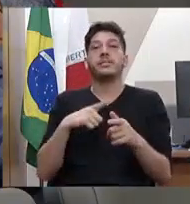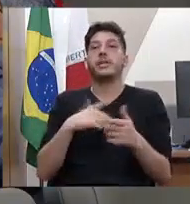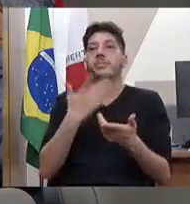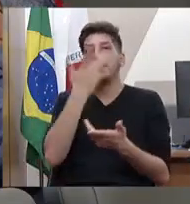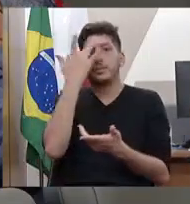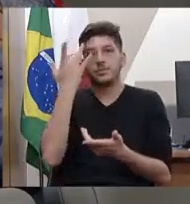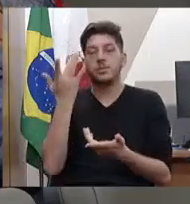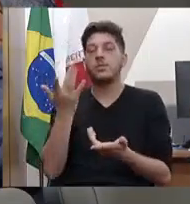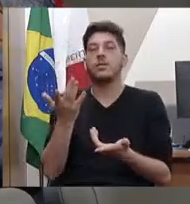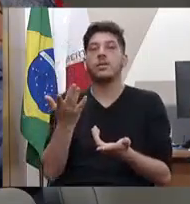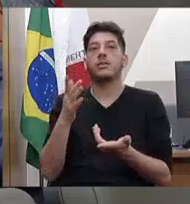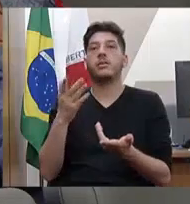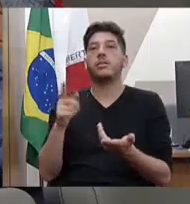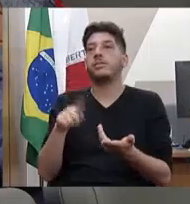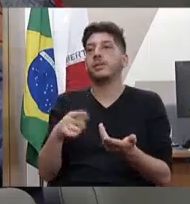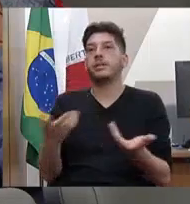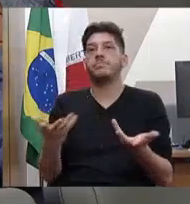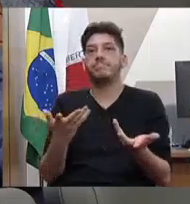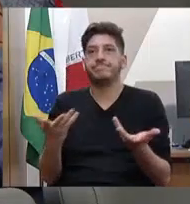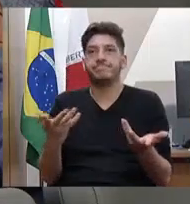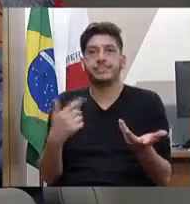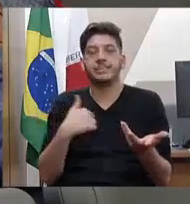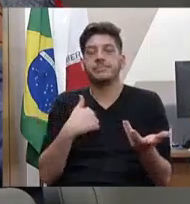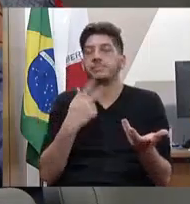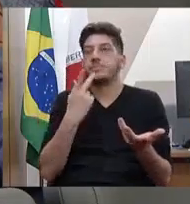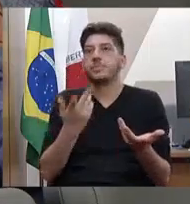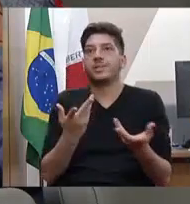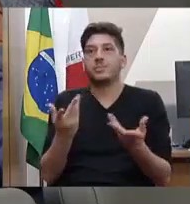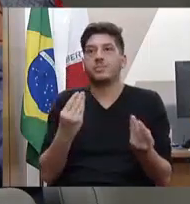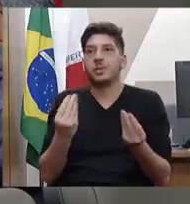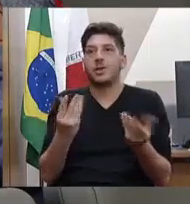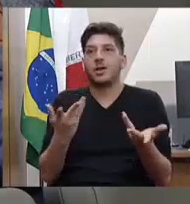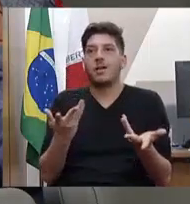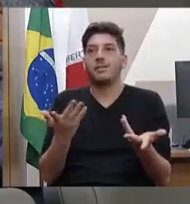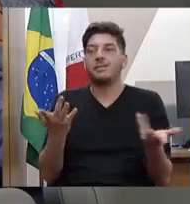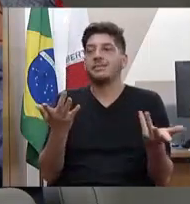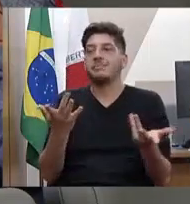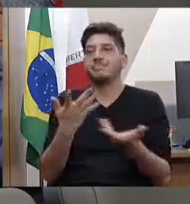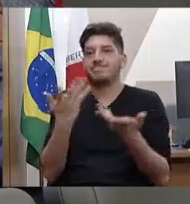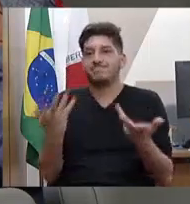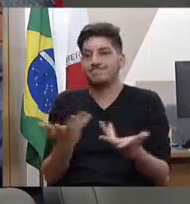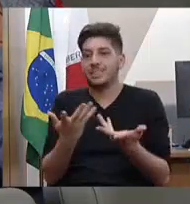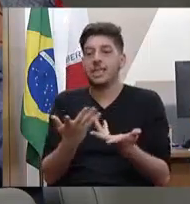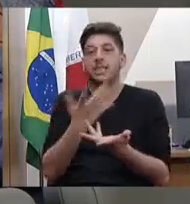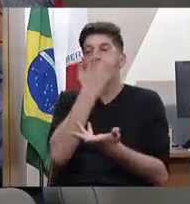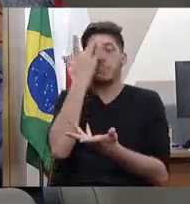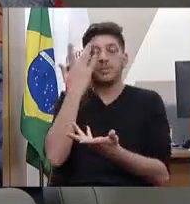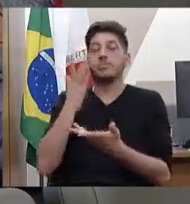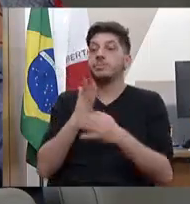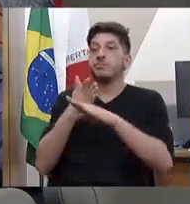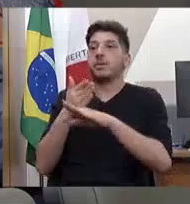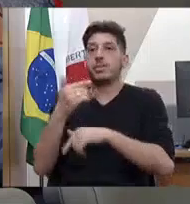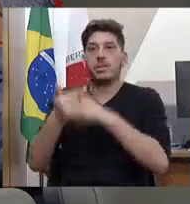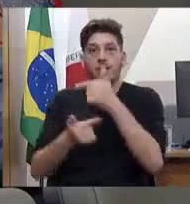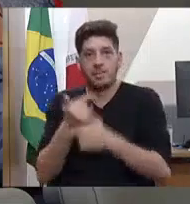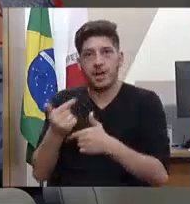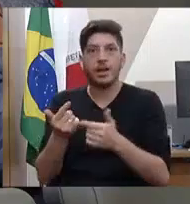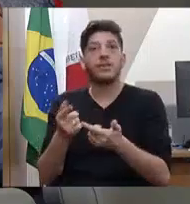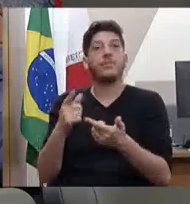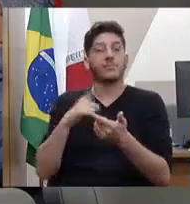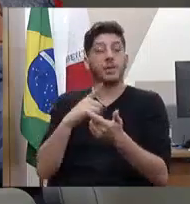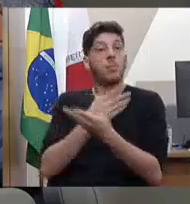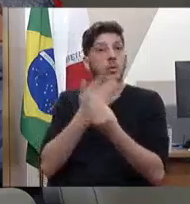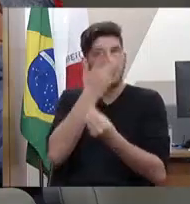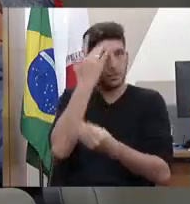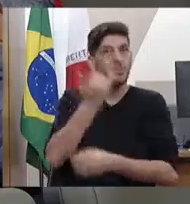a gente tem um eu falo assim os trabalhadores estão indo trabalhar tem trabalhador relata trabalhador que vai